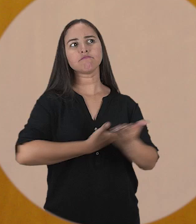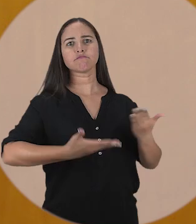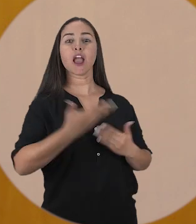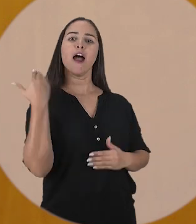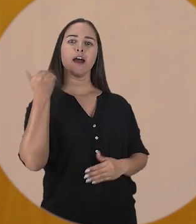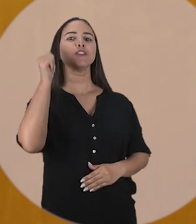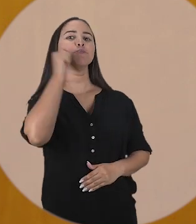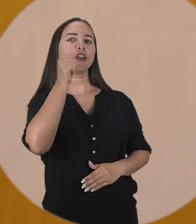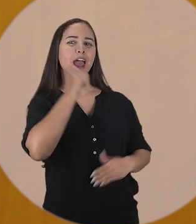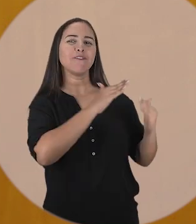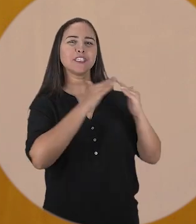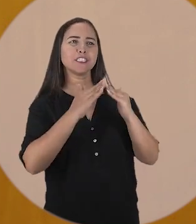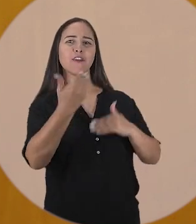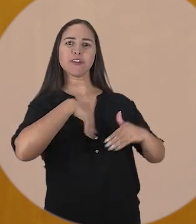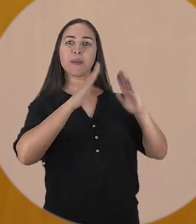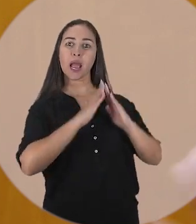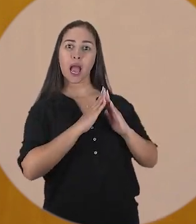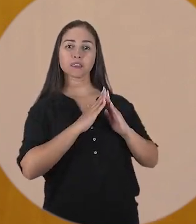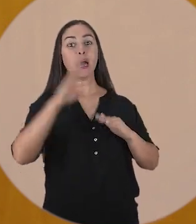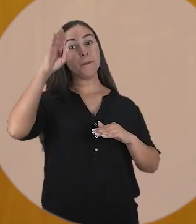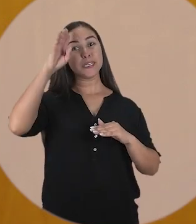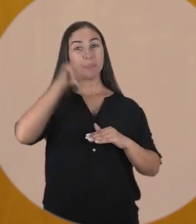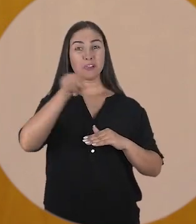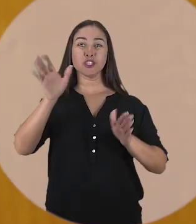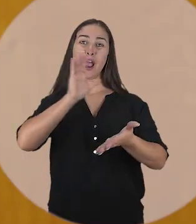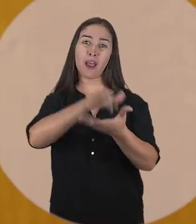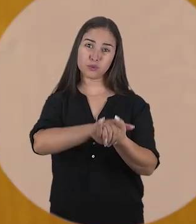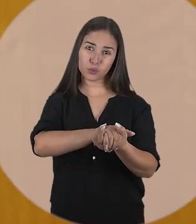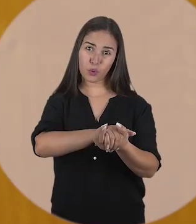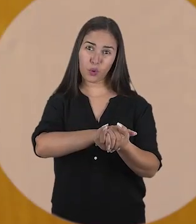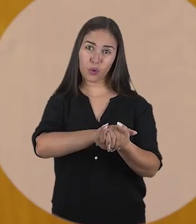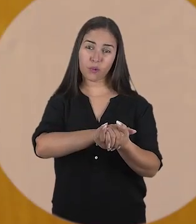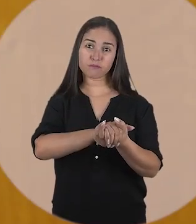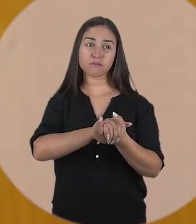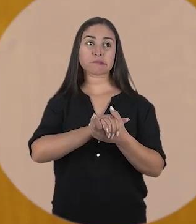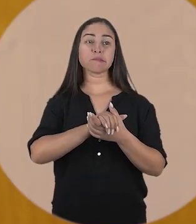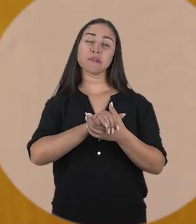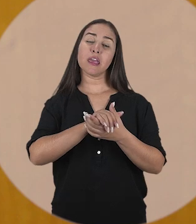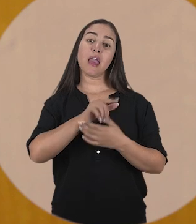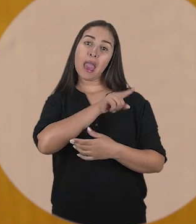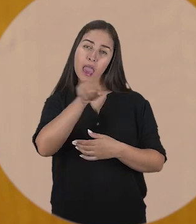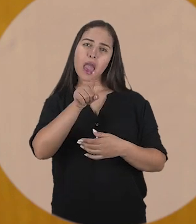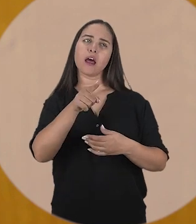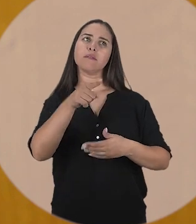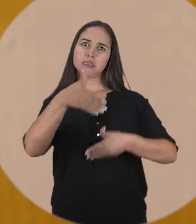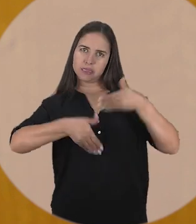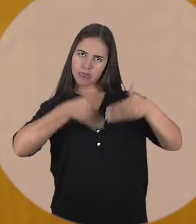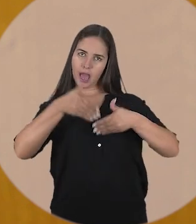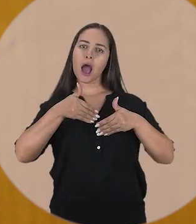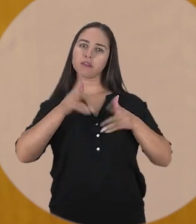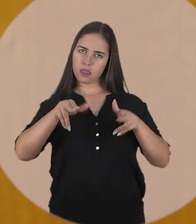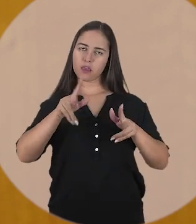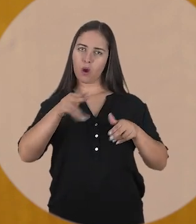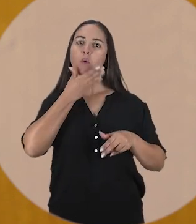mulheres que às vezes iam na minha casa, principalmente as casadas, né? Elas estão, na verdade, estão me tratando como homem mesmo.